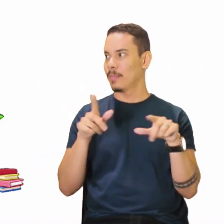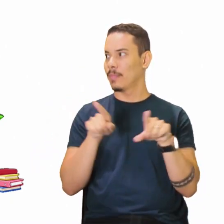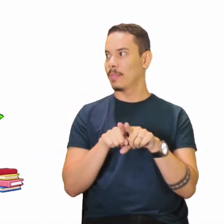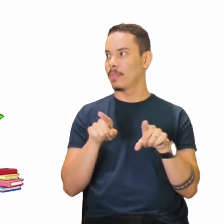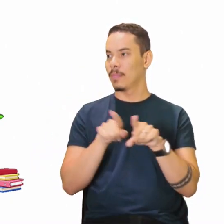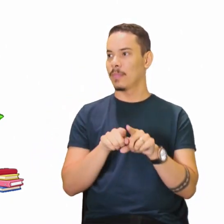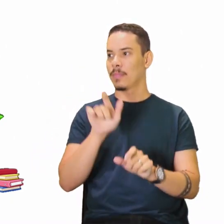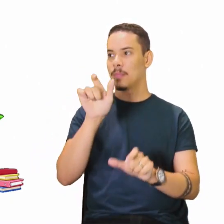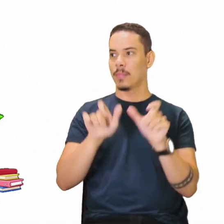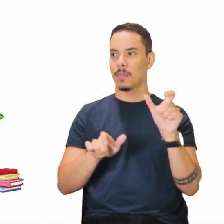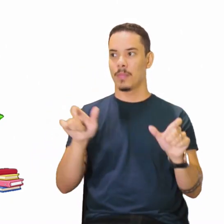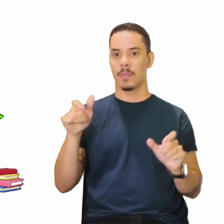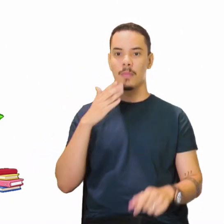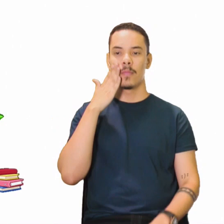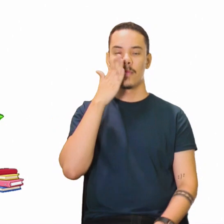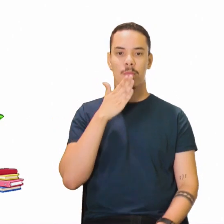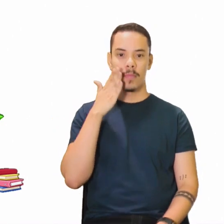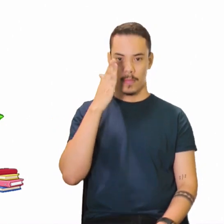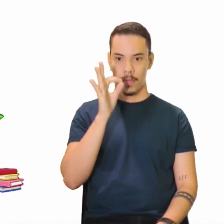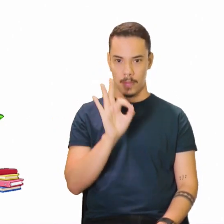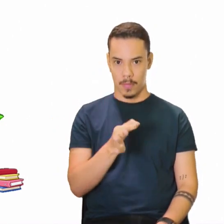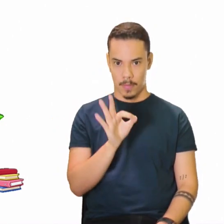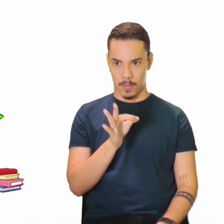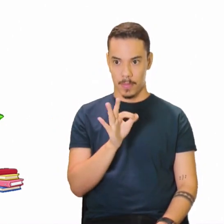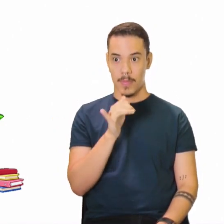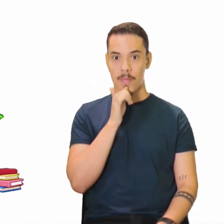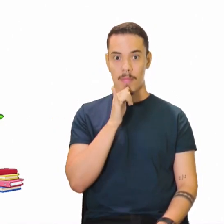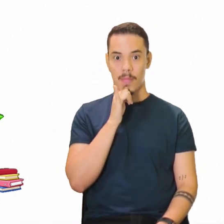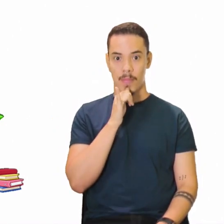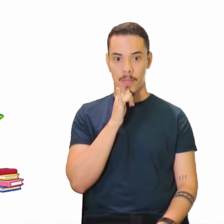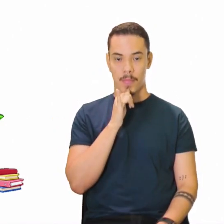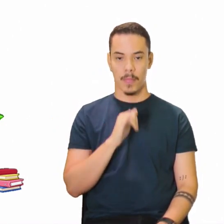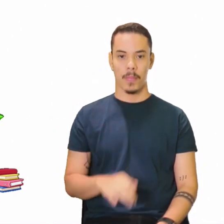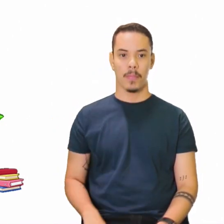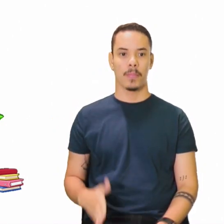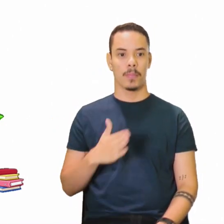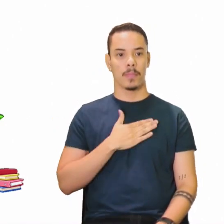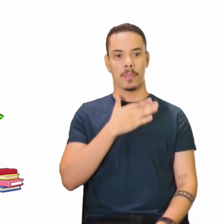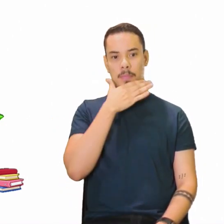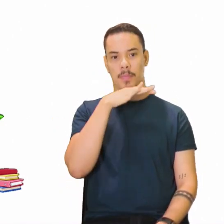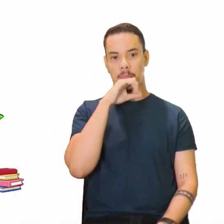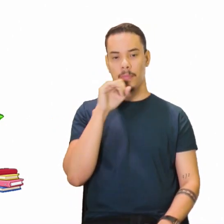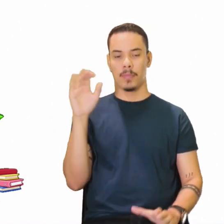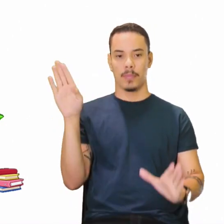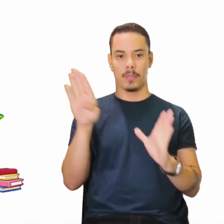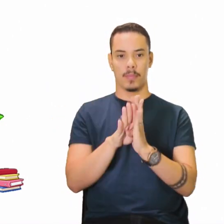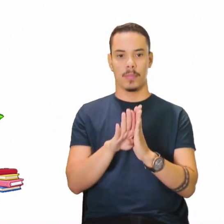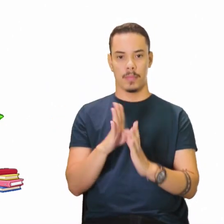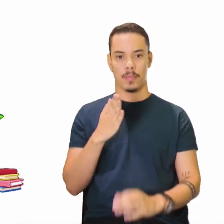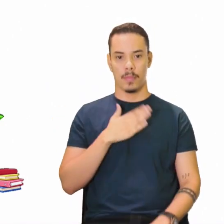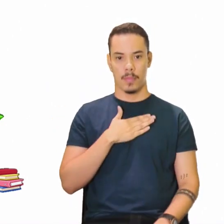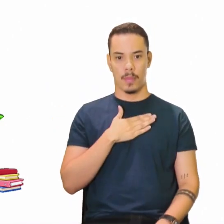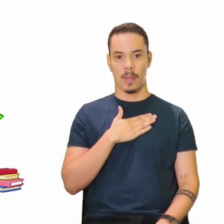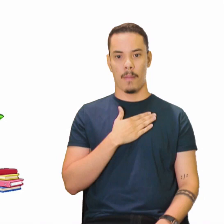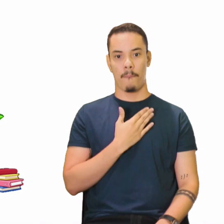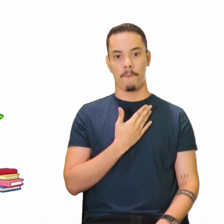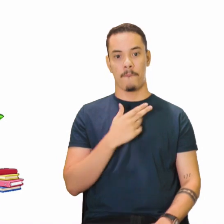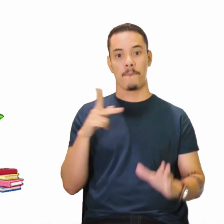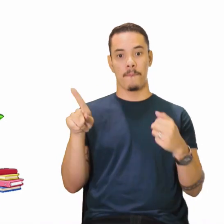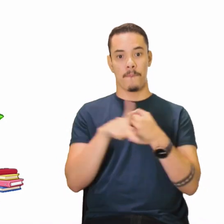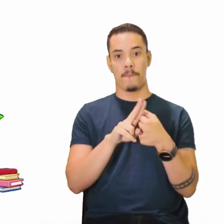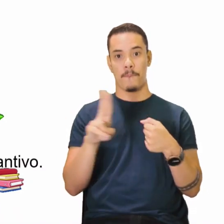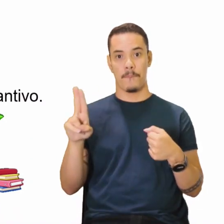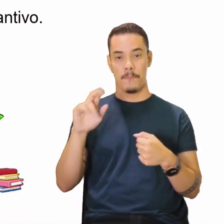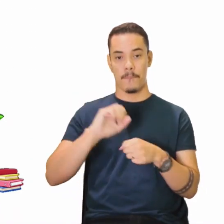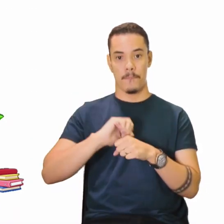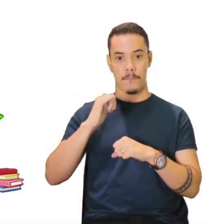como pessoa do discurso, tá certo? Olha o exemplo. Meu pai chegou. Meu pronome adjetivo, pois